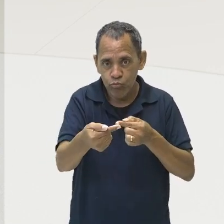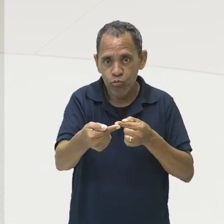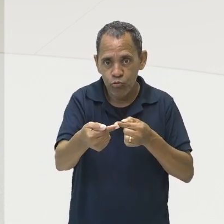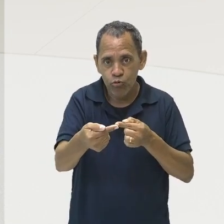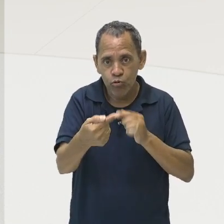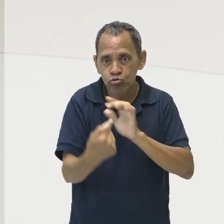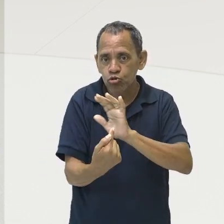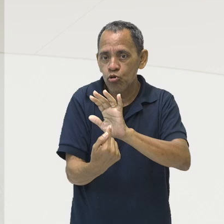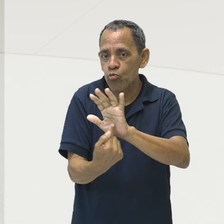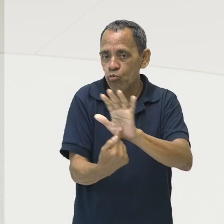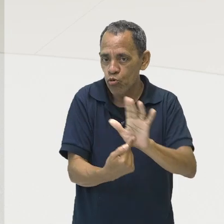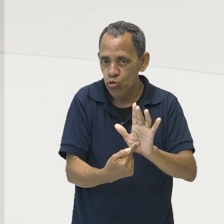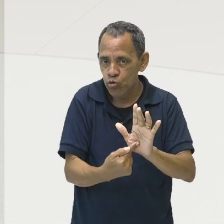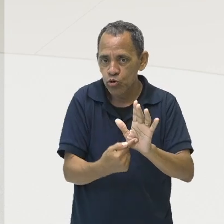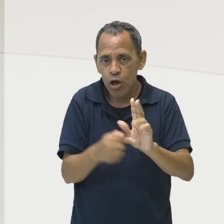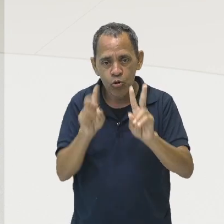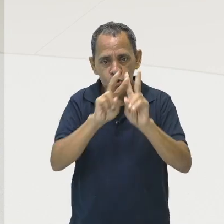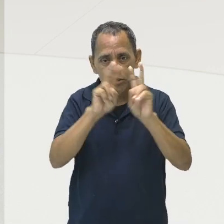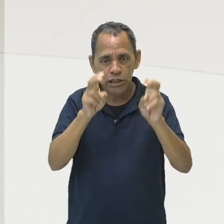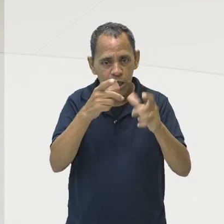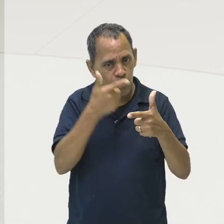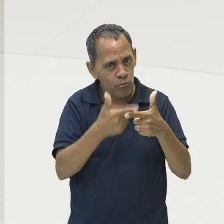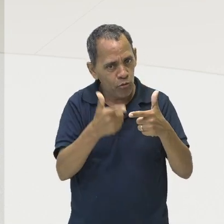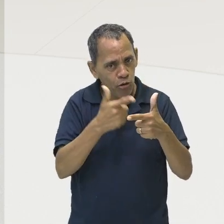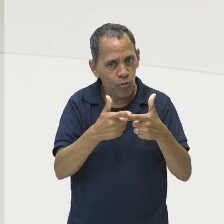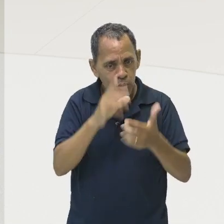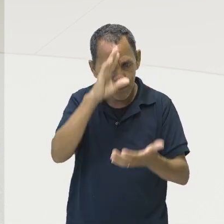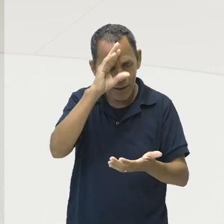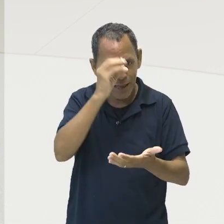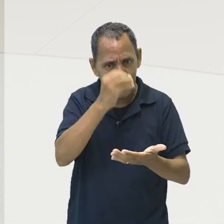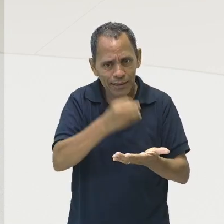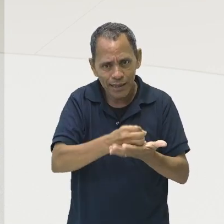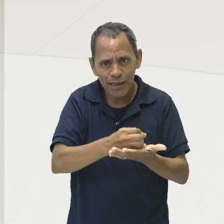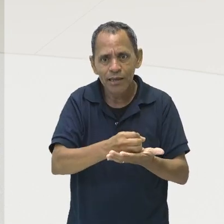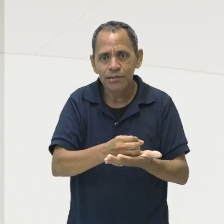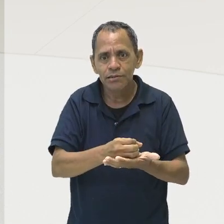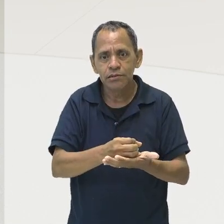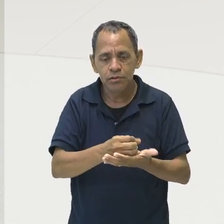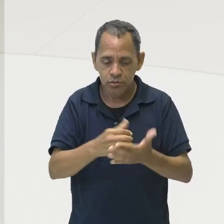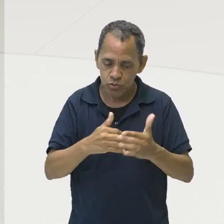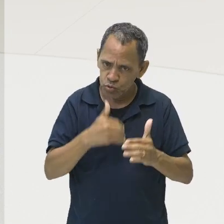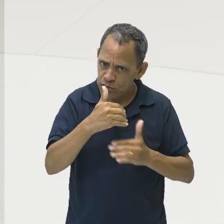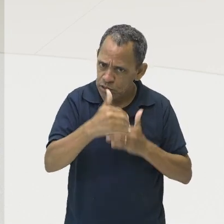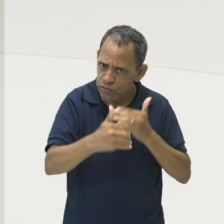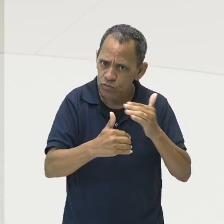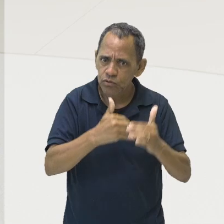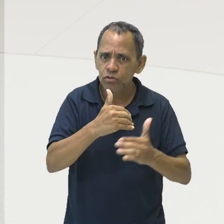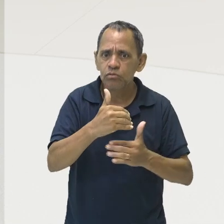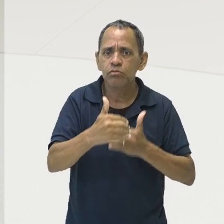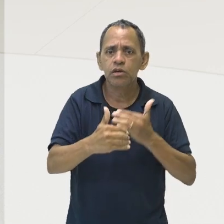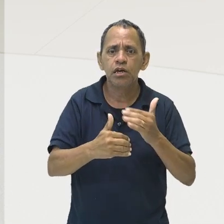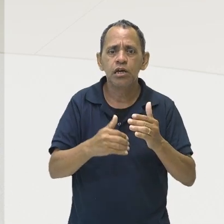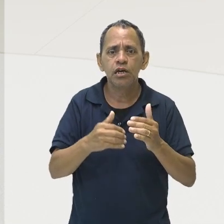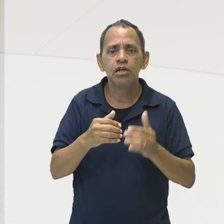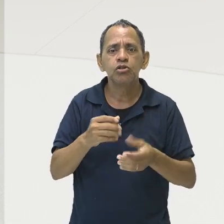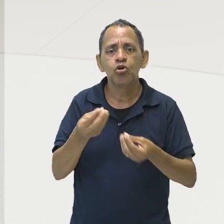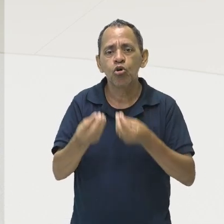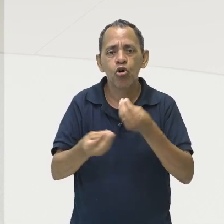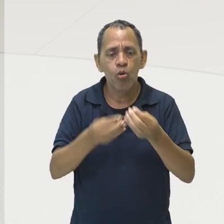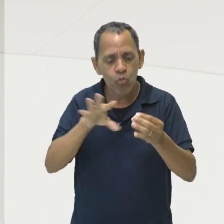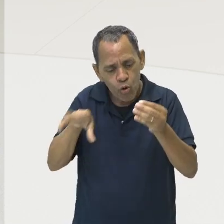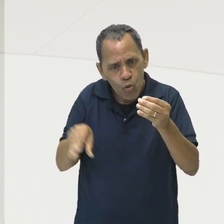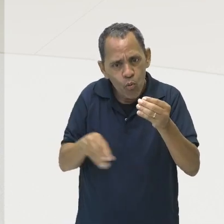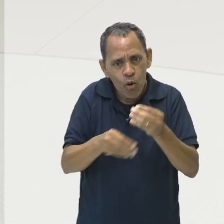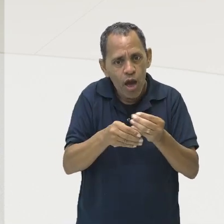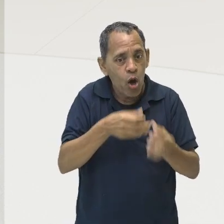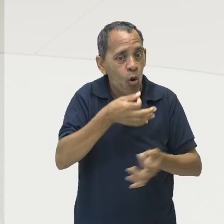trouxer esse tema, esse problema e essa tese, no desenvolvimento, eu vou trazer um